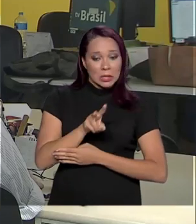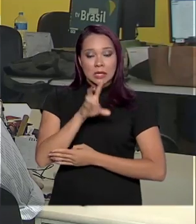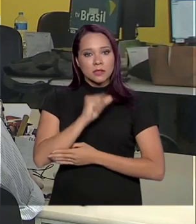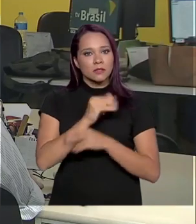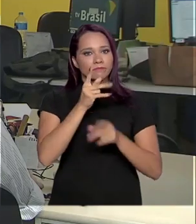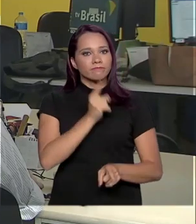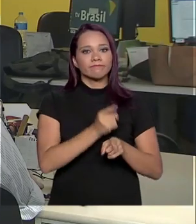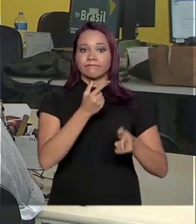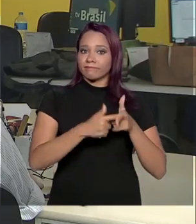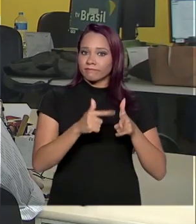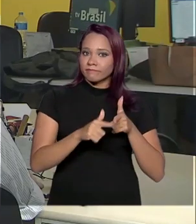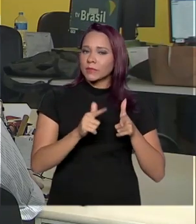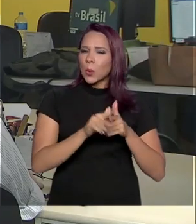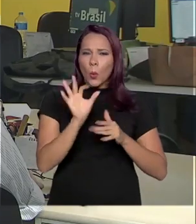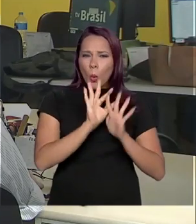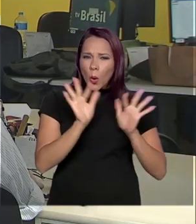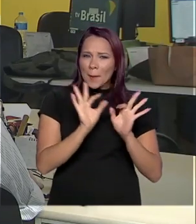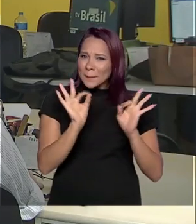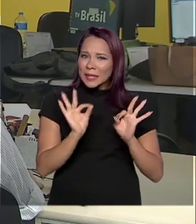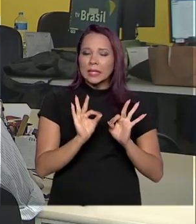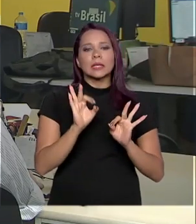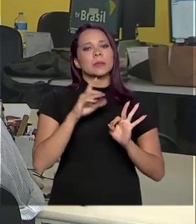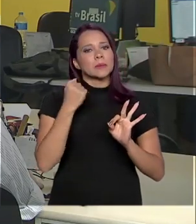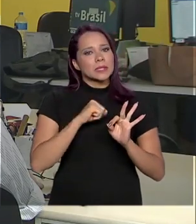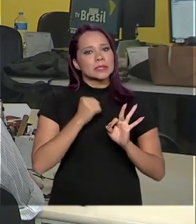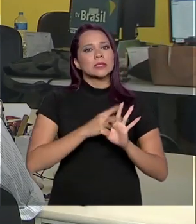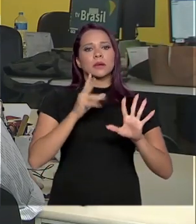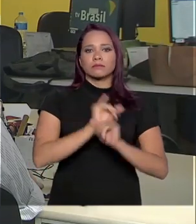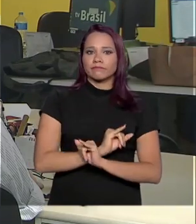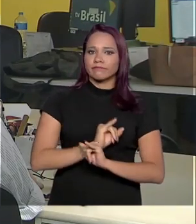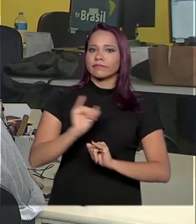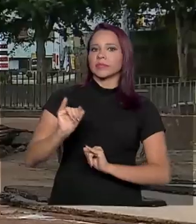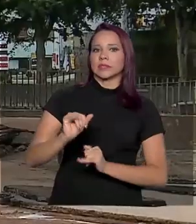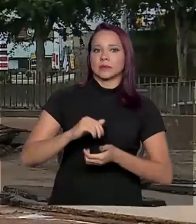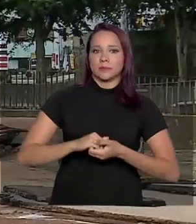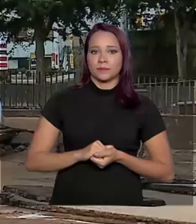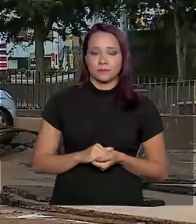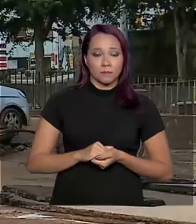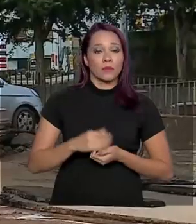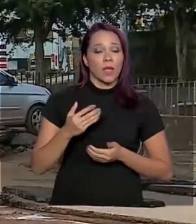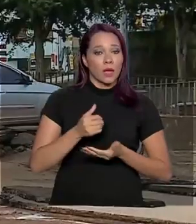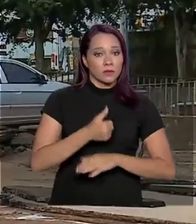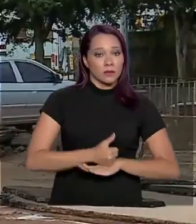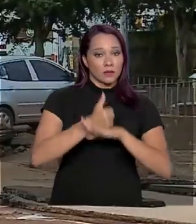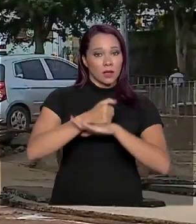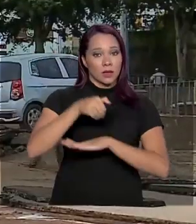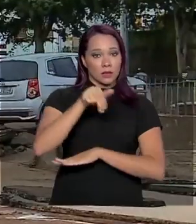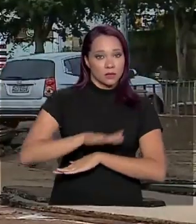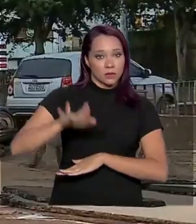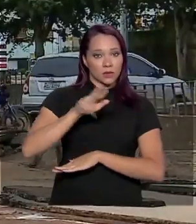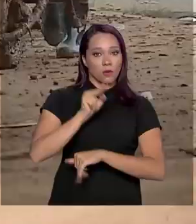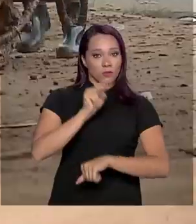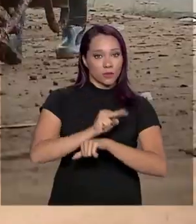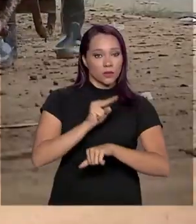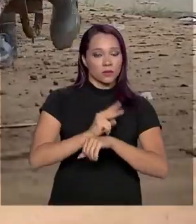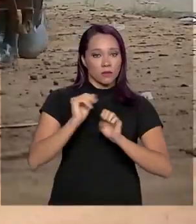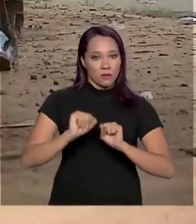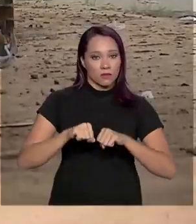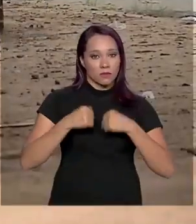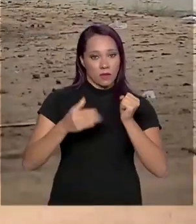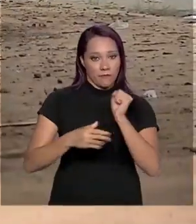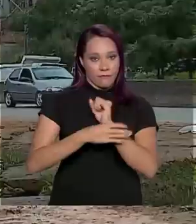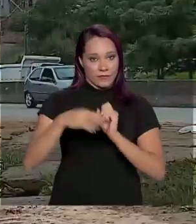anormalidade, o plano de ação de emergência de barragens precisa ser acionado. A Secretaria Nacional de Proteção e Defesa Civil